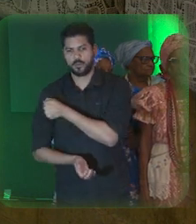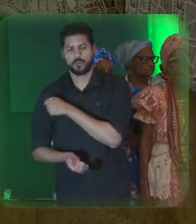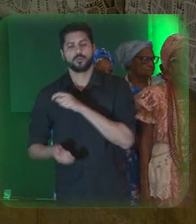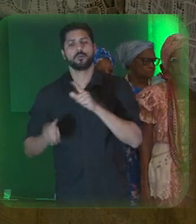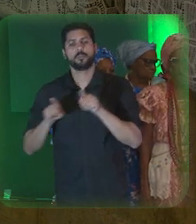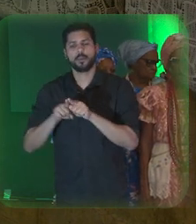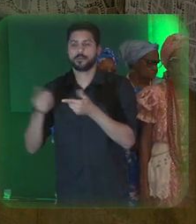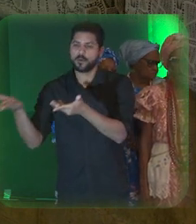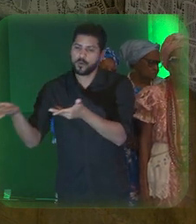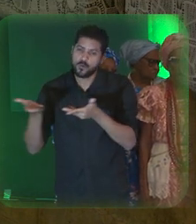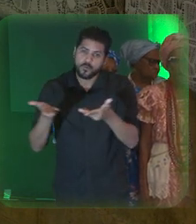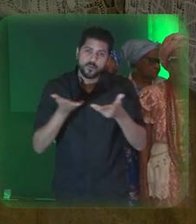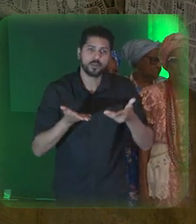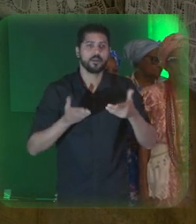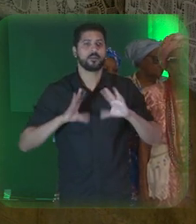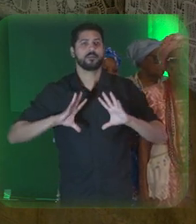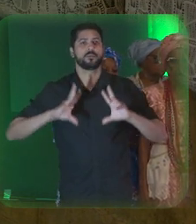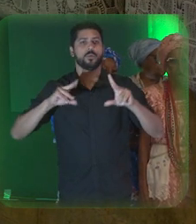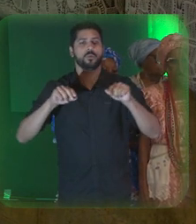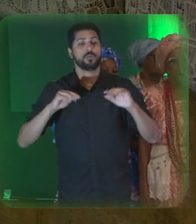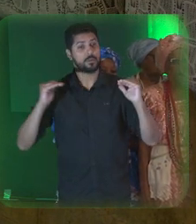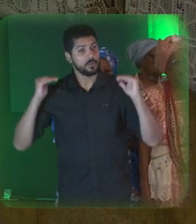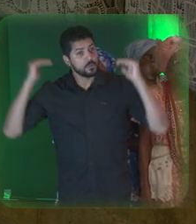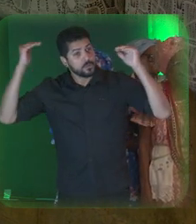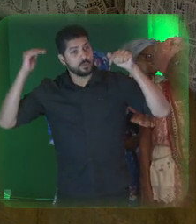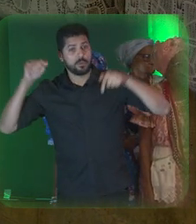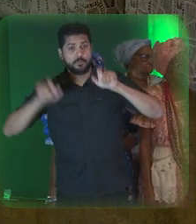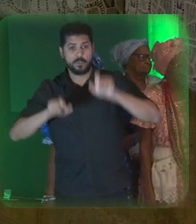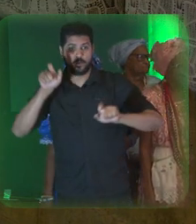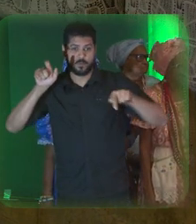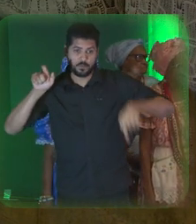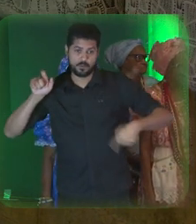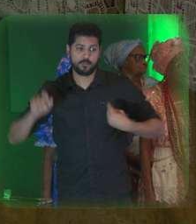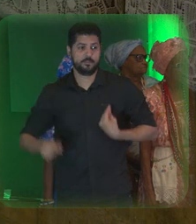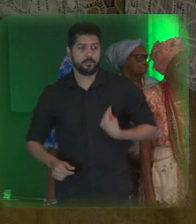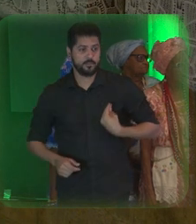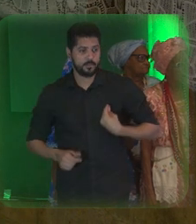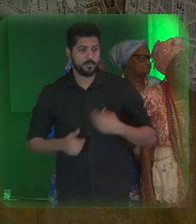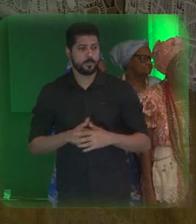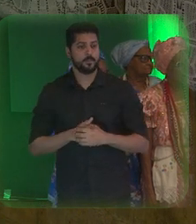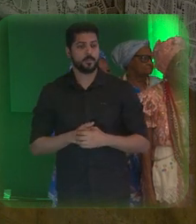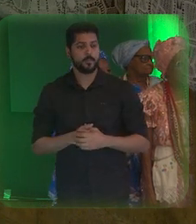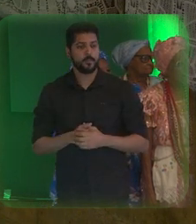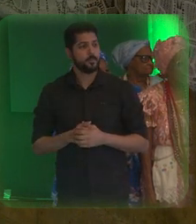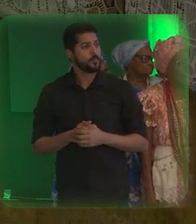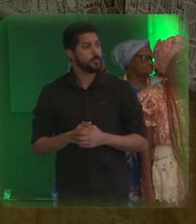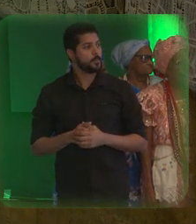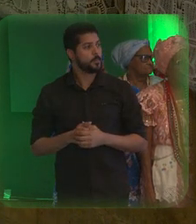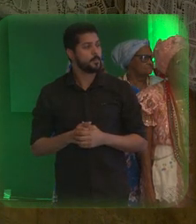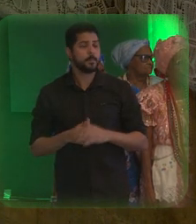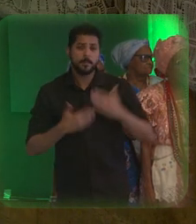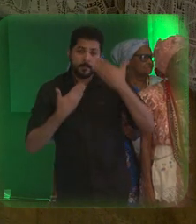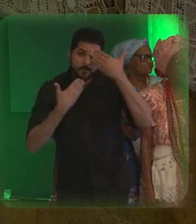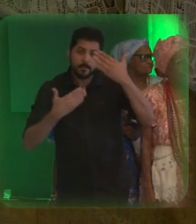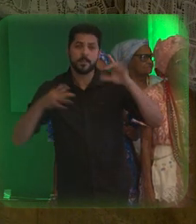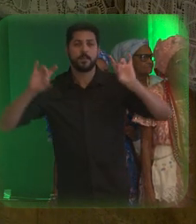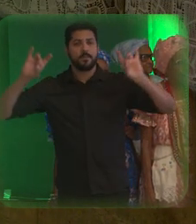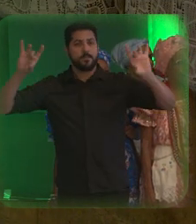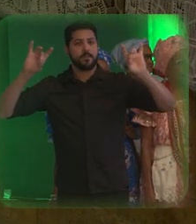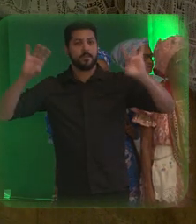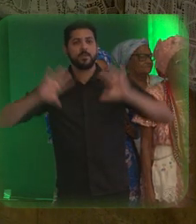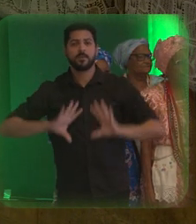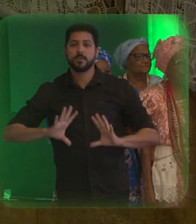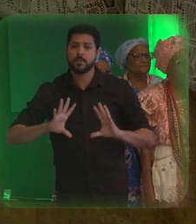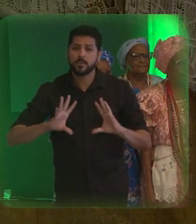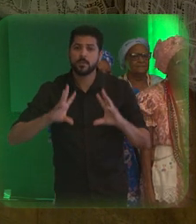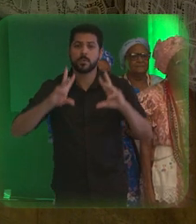convidados, convidadas e demais autoridades presentes neste evento. E um agradecimento especial a todas